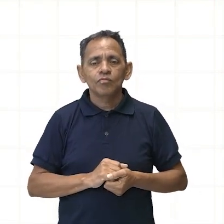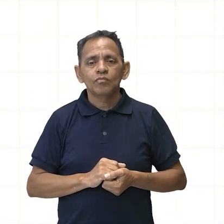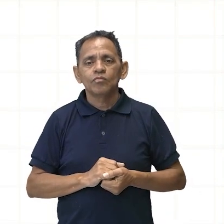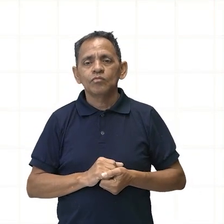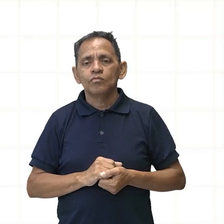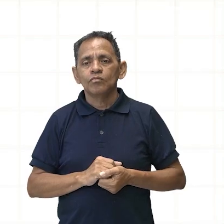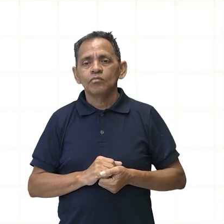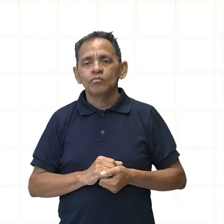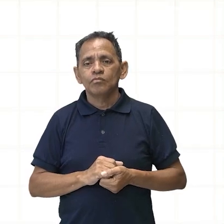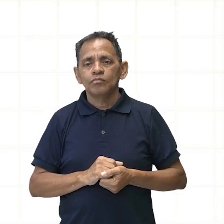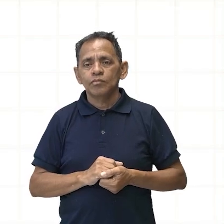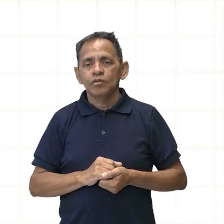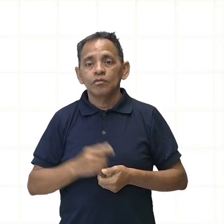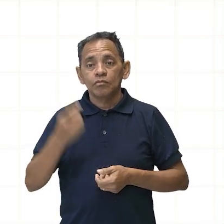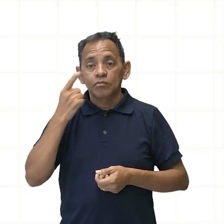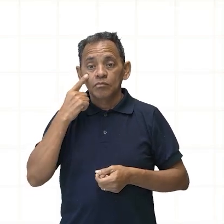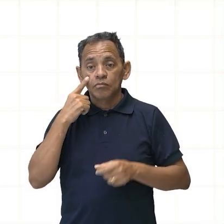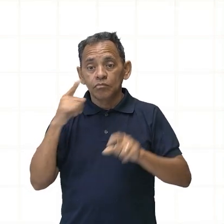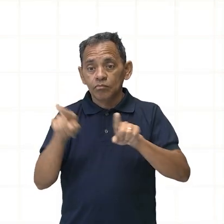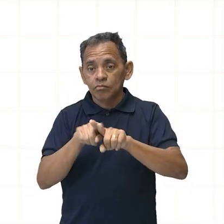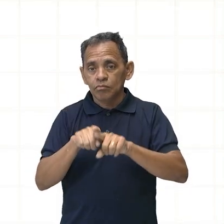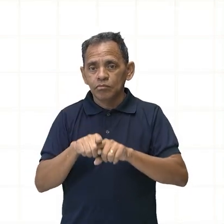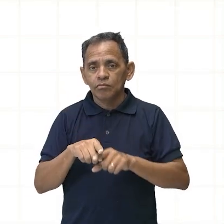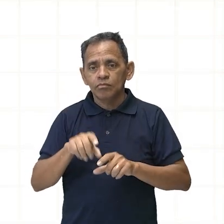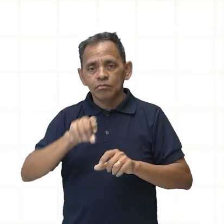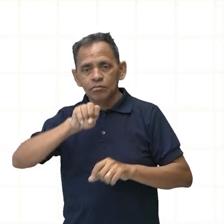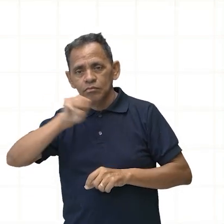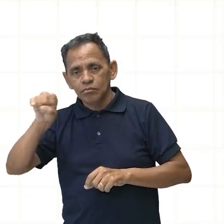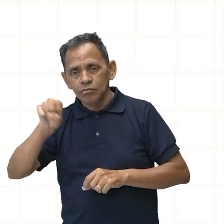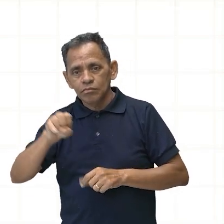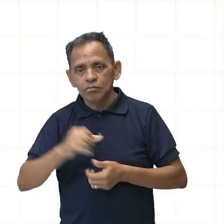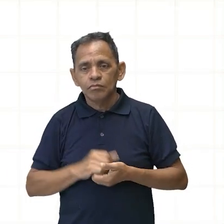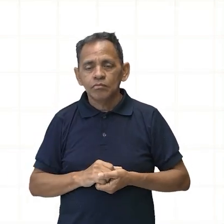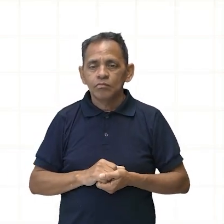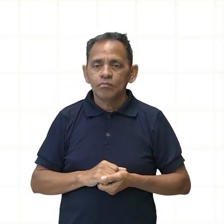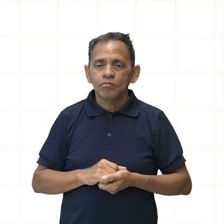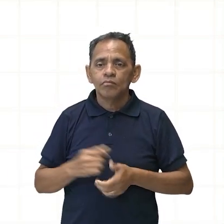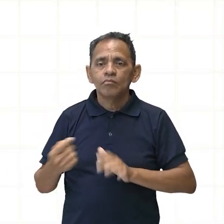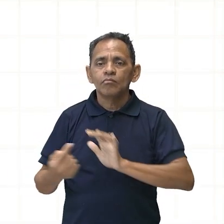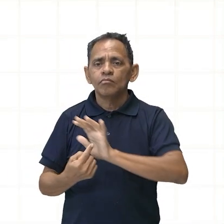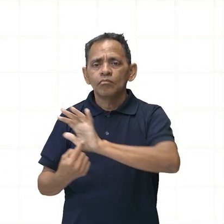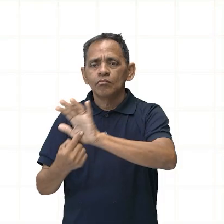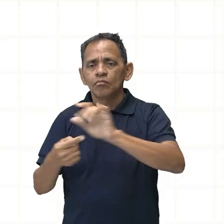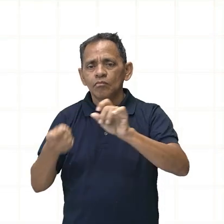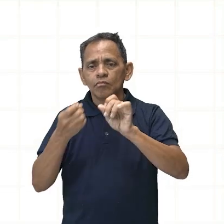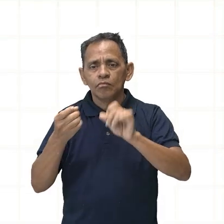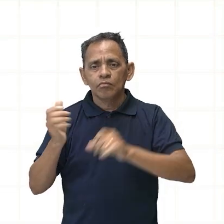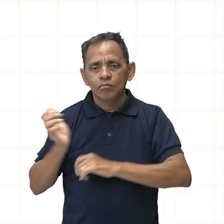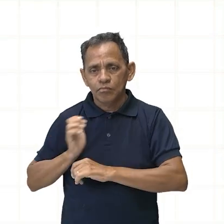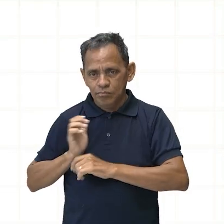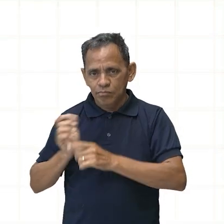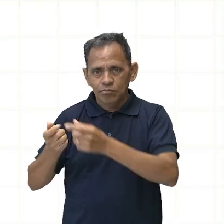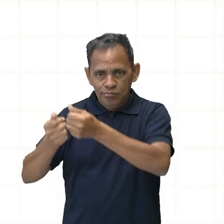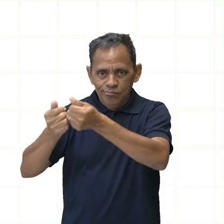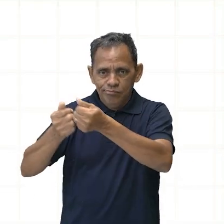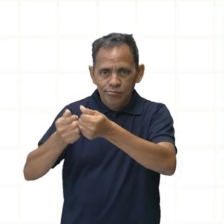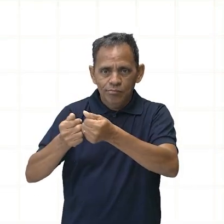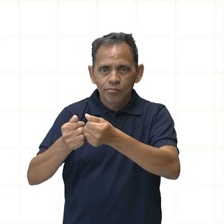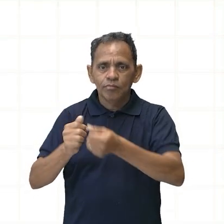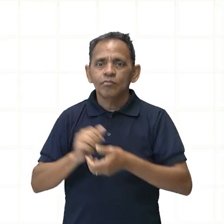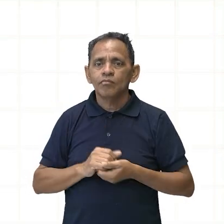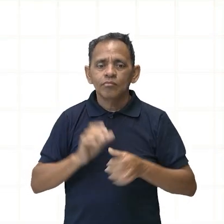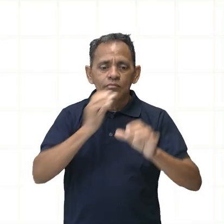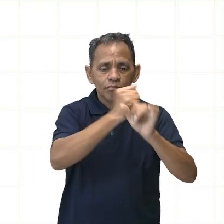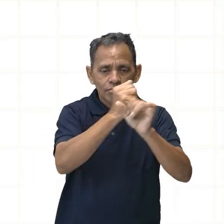Bem, a gente viu que quando a gente considera, além dessa riqueza, considera também a soma de bens, né,